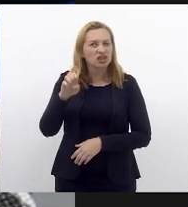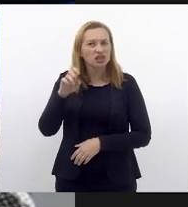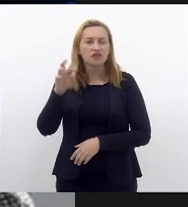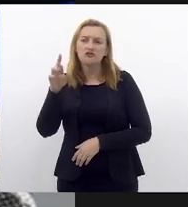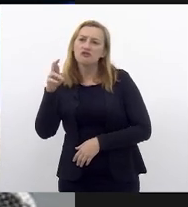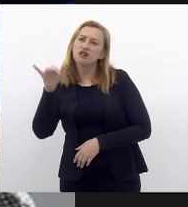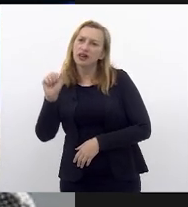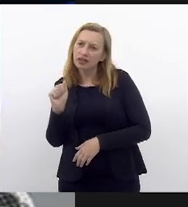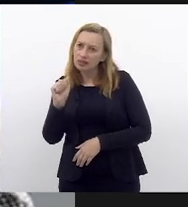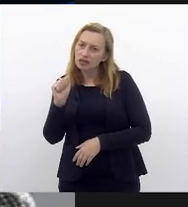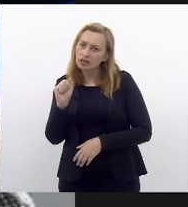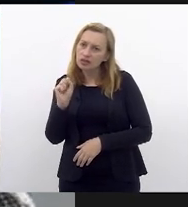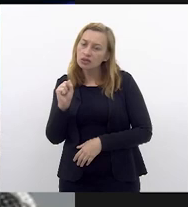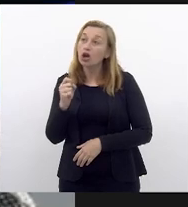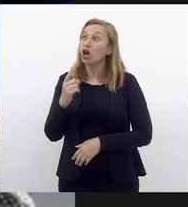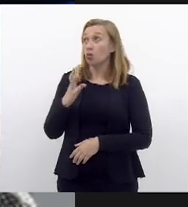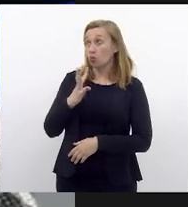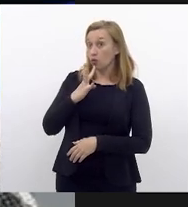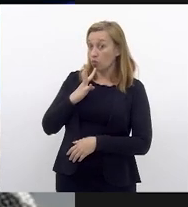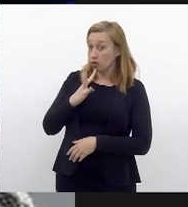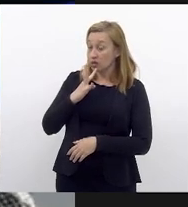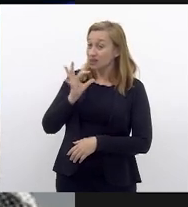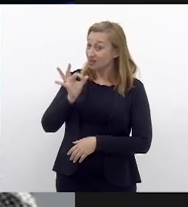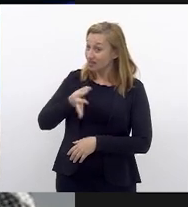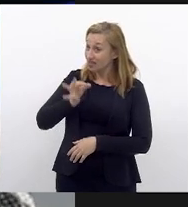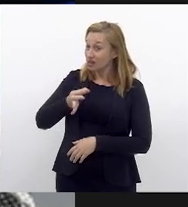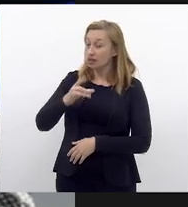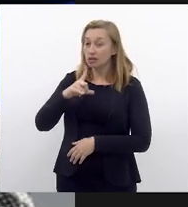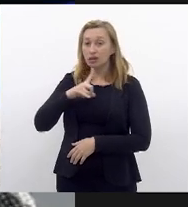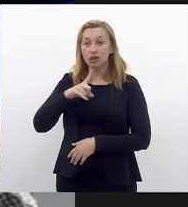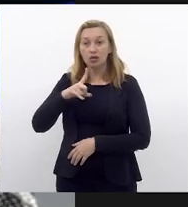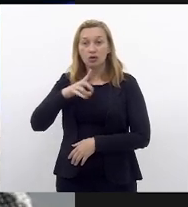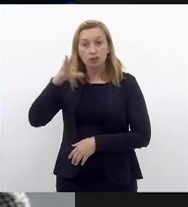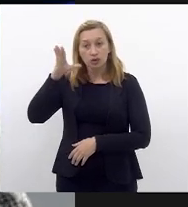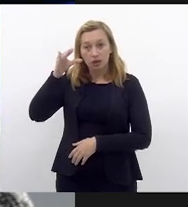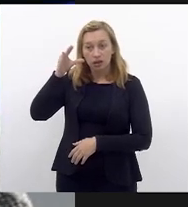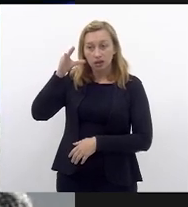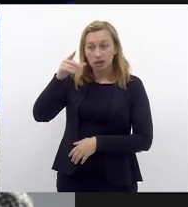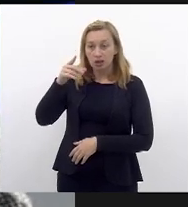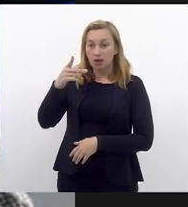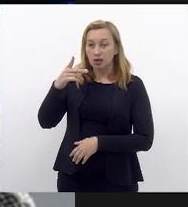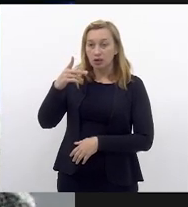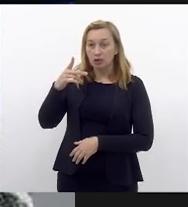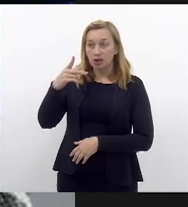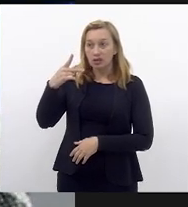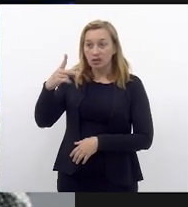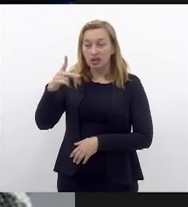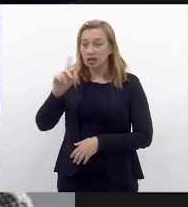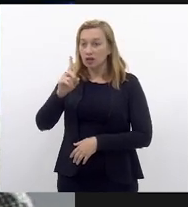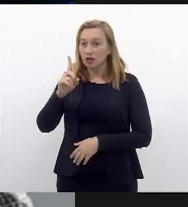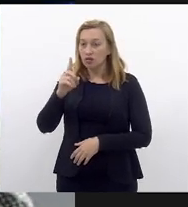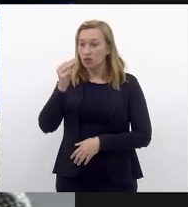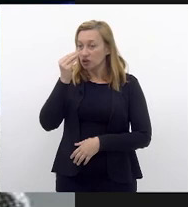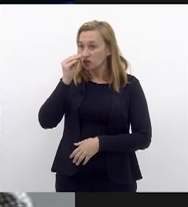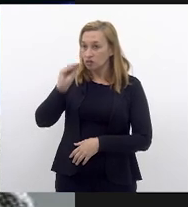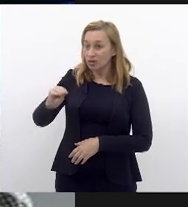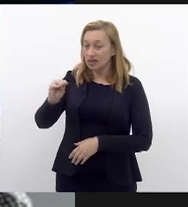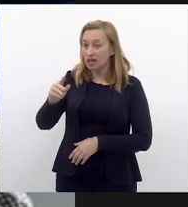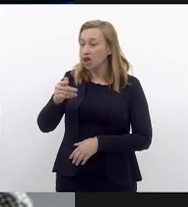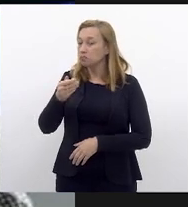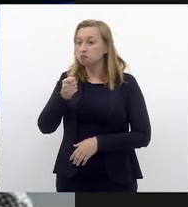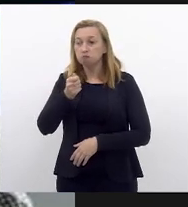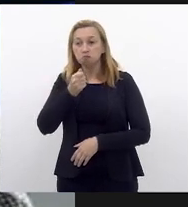né? Eu conheço, eu tenho certeza que a intenção dele não foi ofender, né, a ninguém, a nenhuma